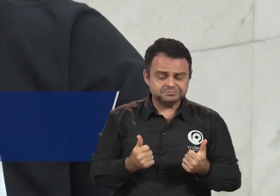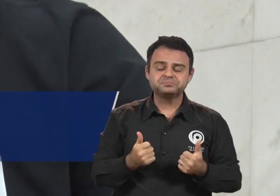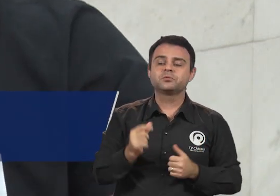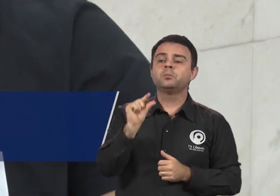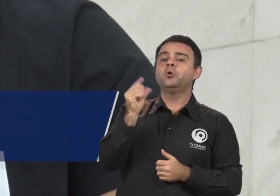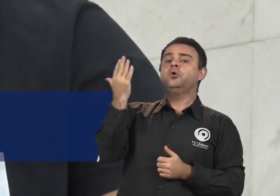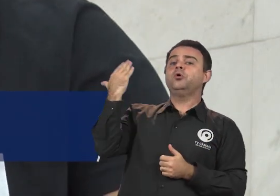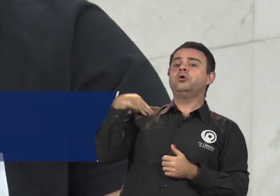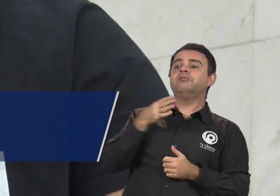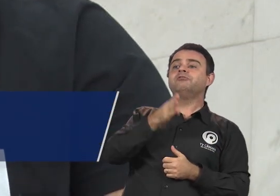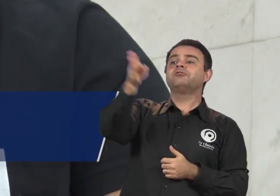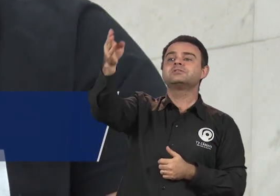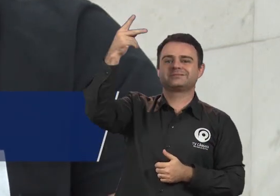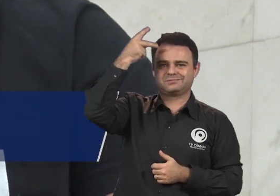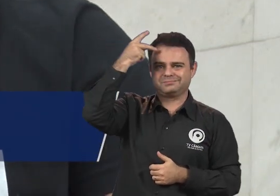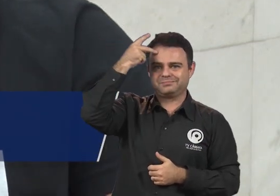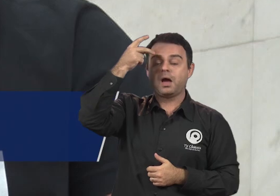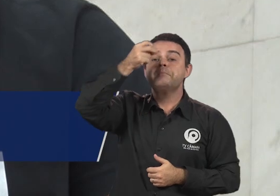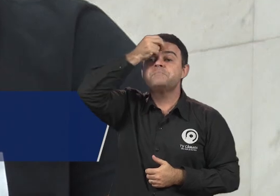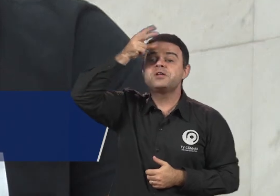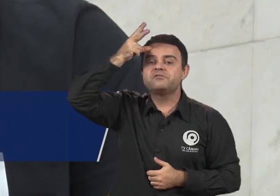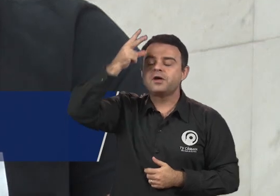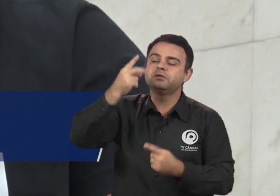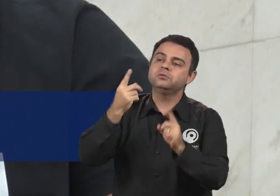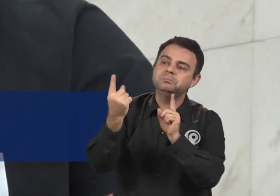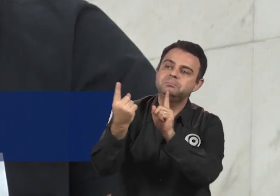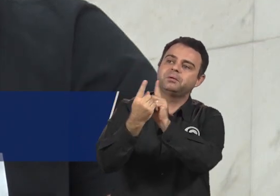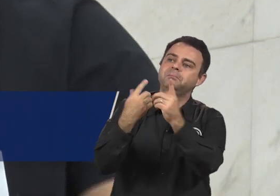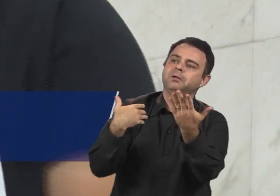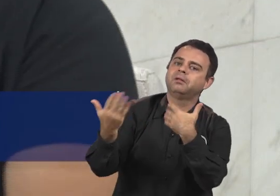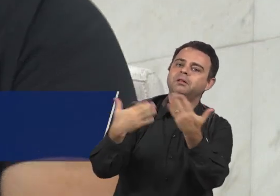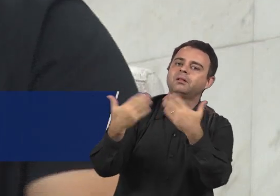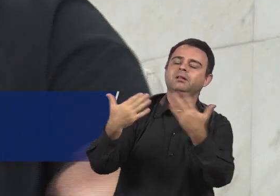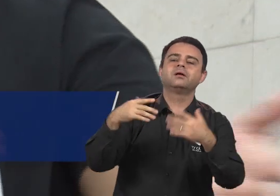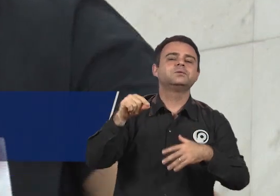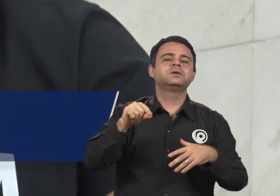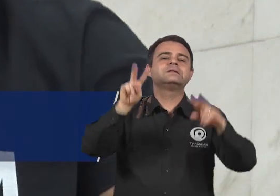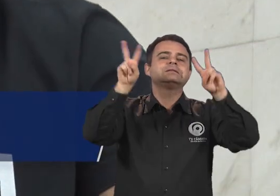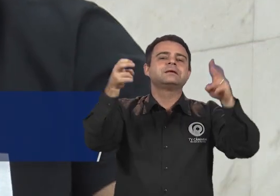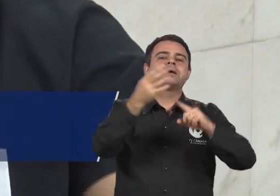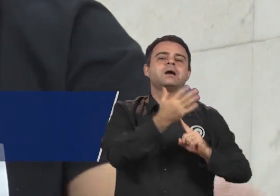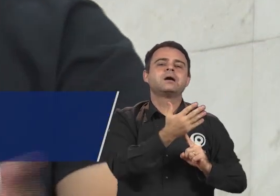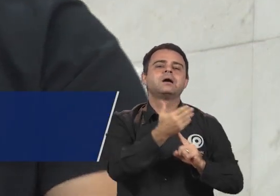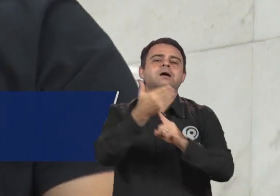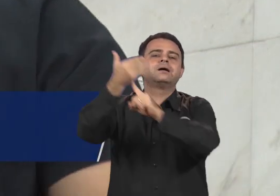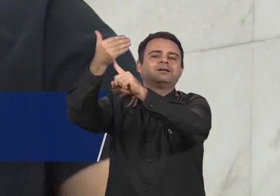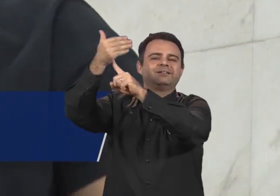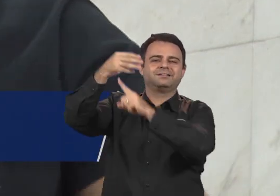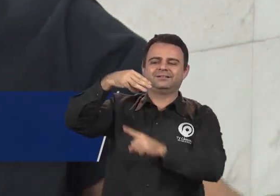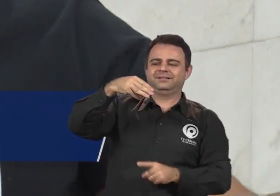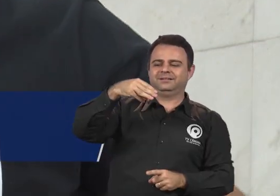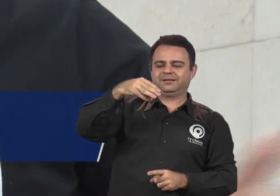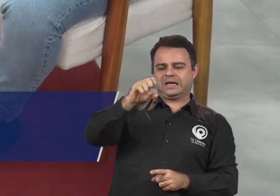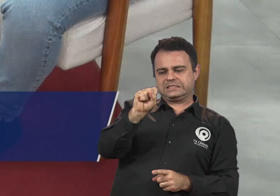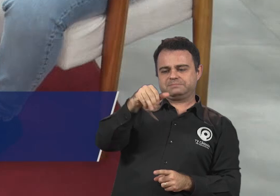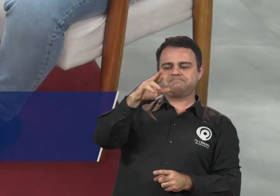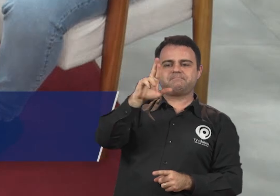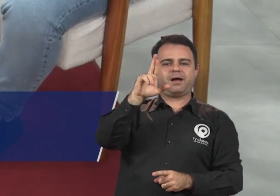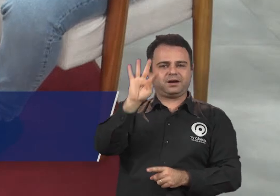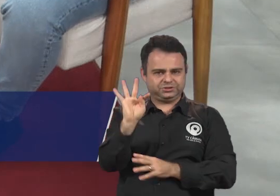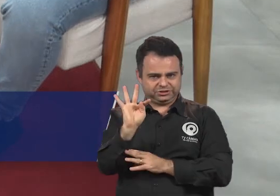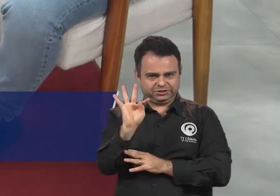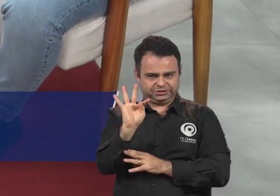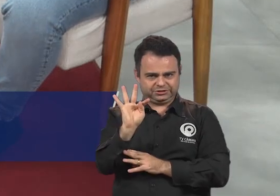prefeito, por exemplo, em São Paulo, para a gente tentar trazer aqui o Smart Rio Preto. Lá é o Smart Sampa e aqui seria Smart Rio Preto, vamos colocar